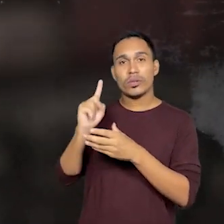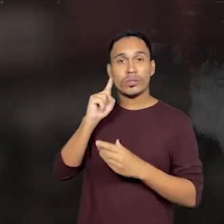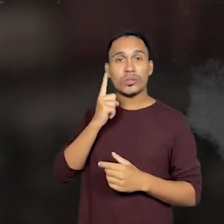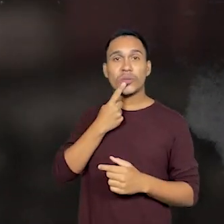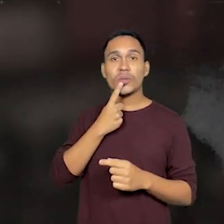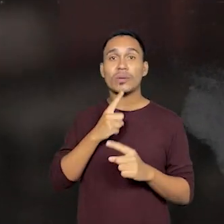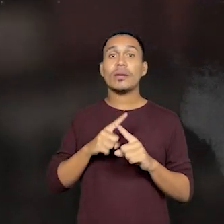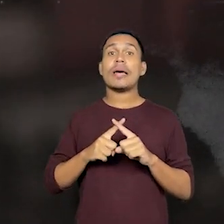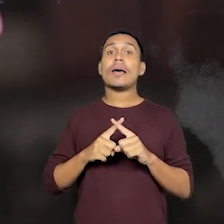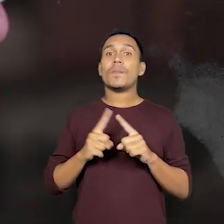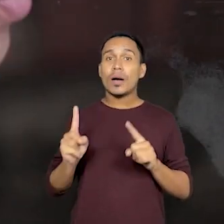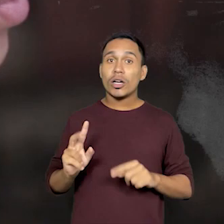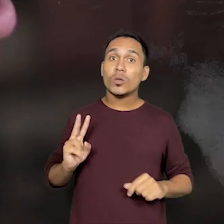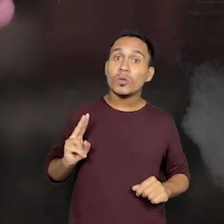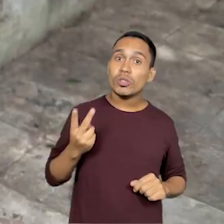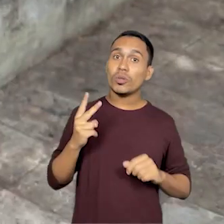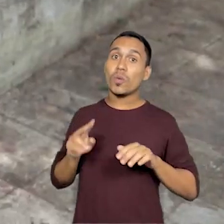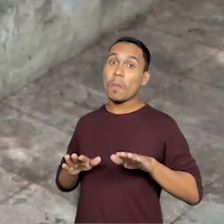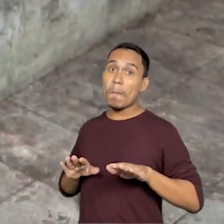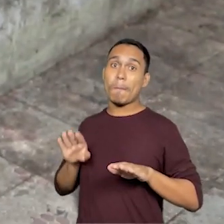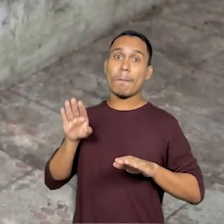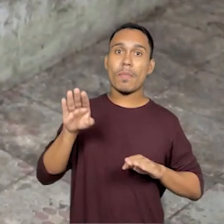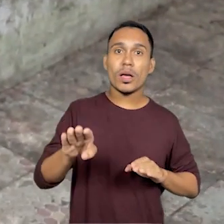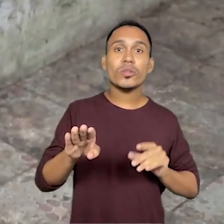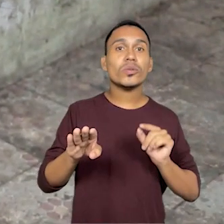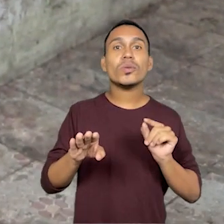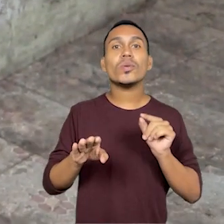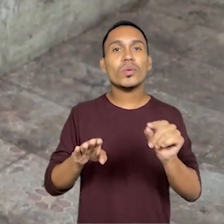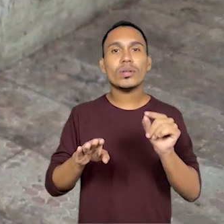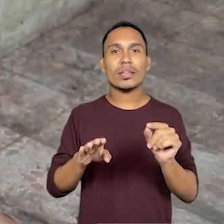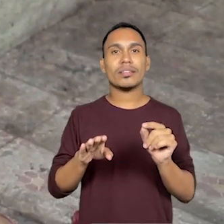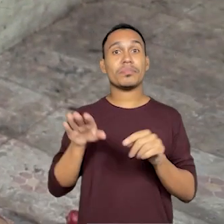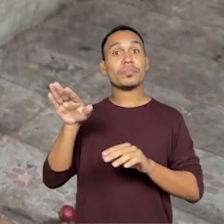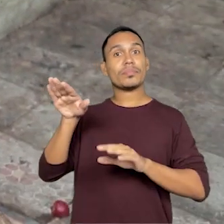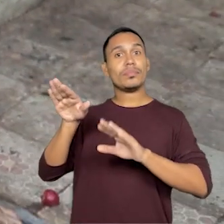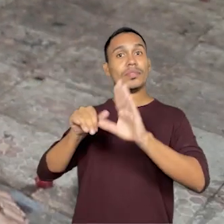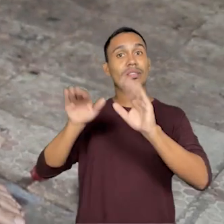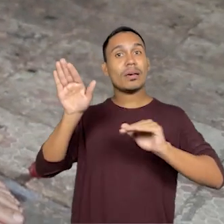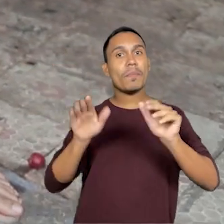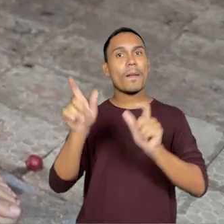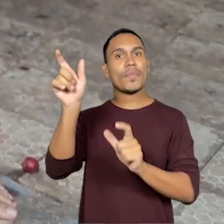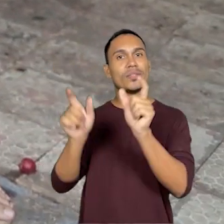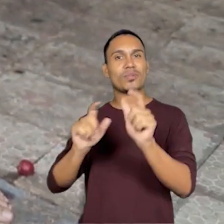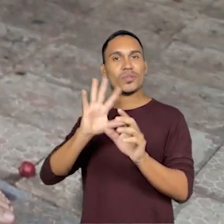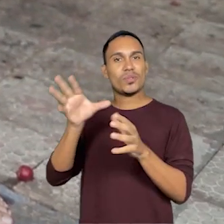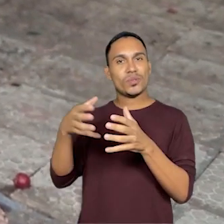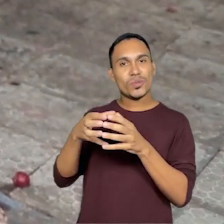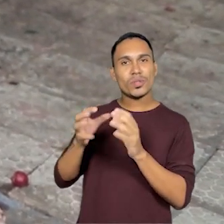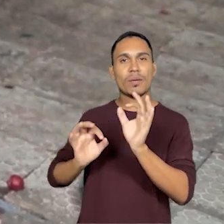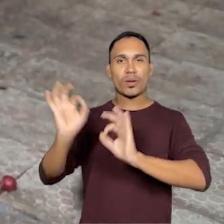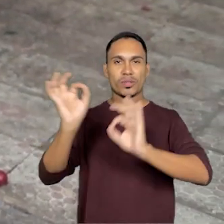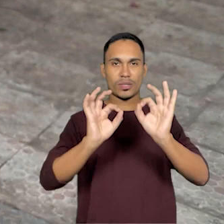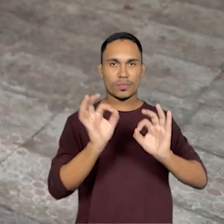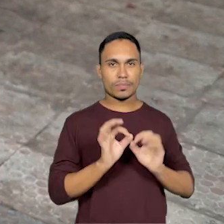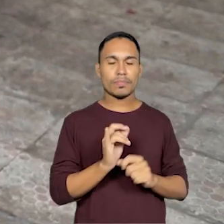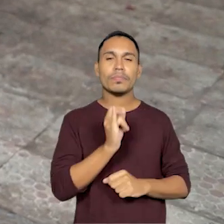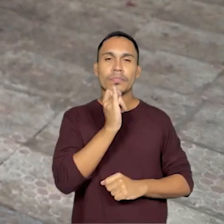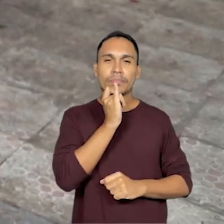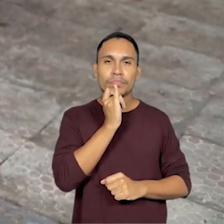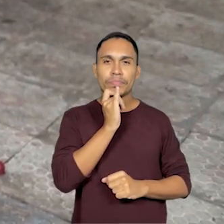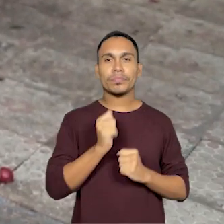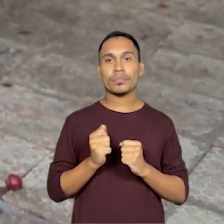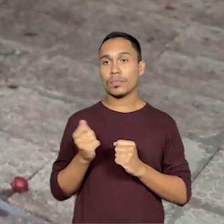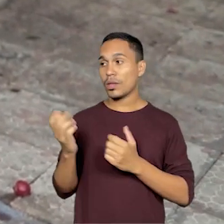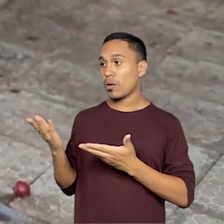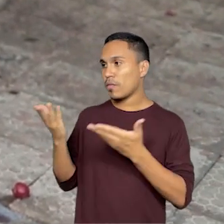Mas o segundo passo que eu fui entendendo era chamar pessoas para estar na produção disso. Né? Tipo, a gente chamou uma pessoa para